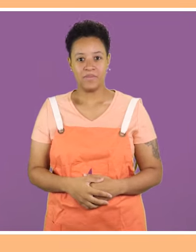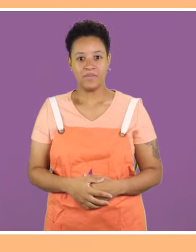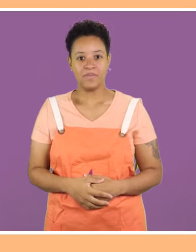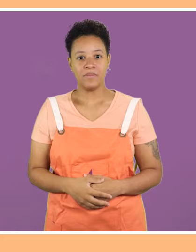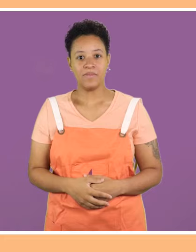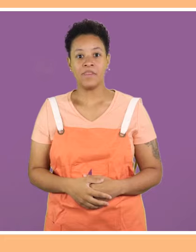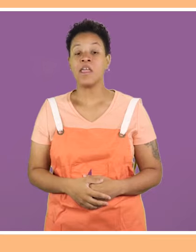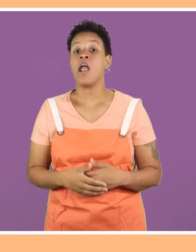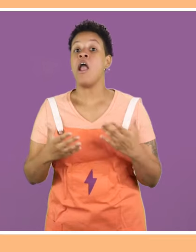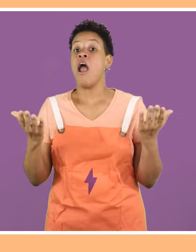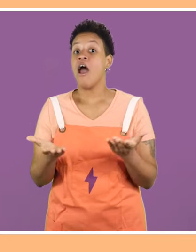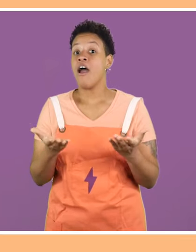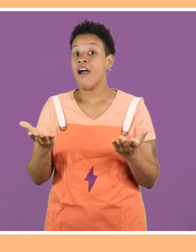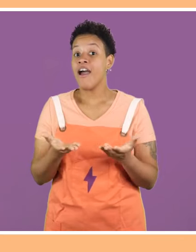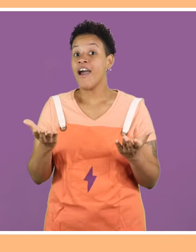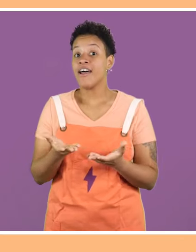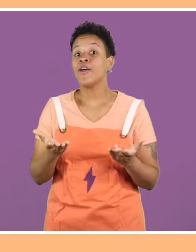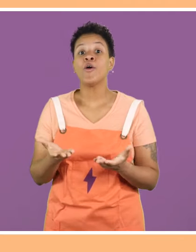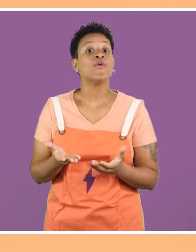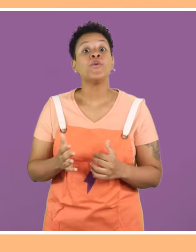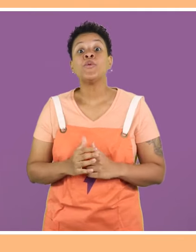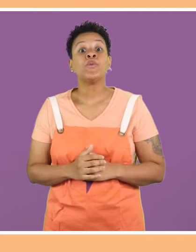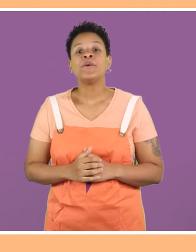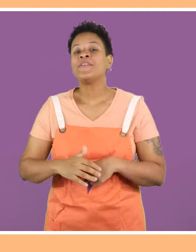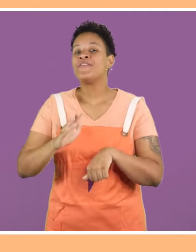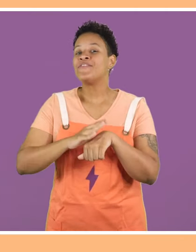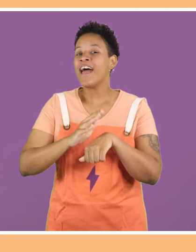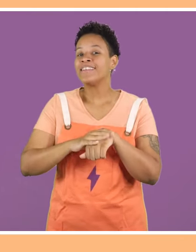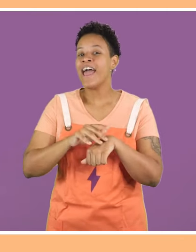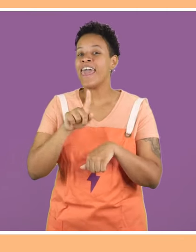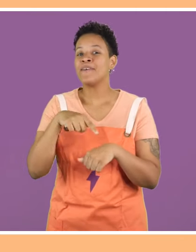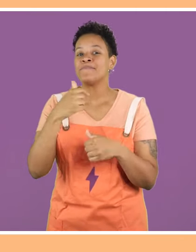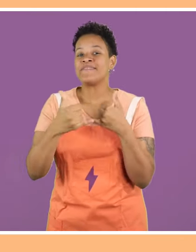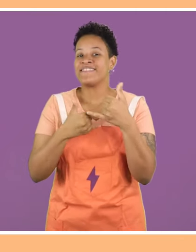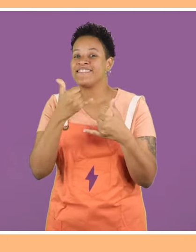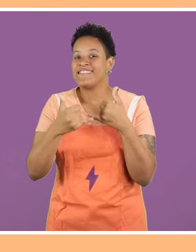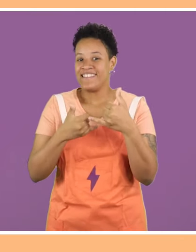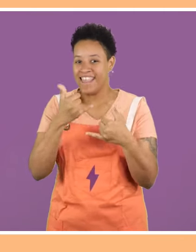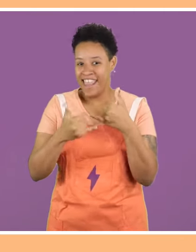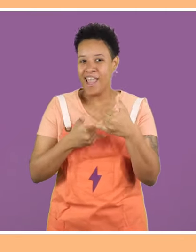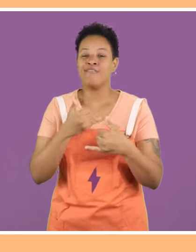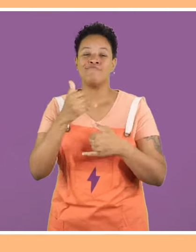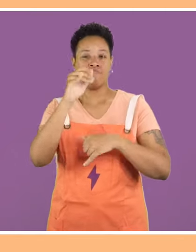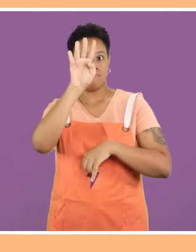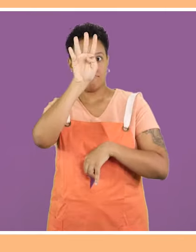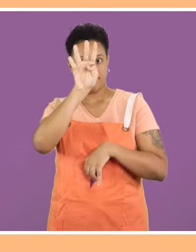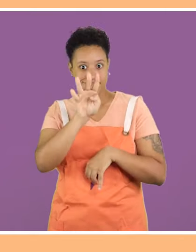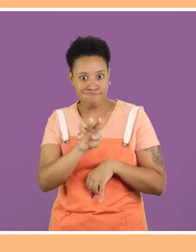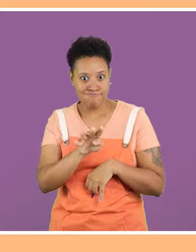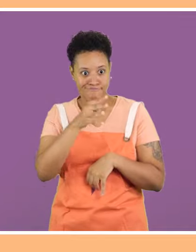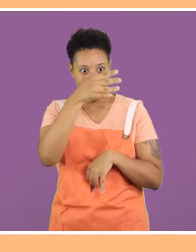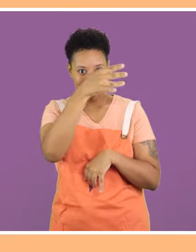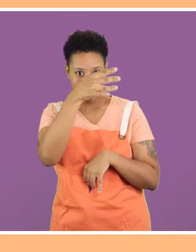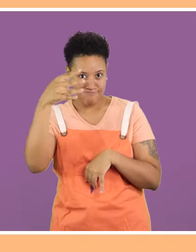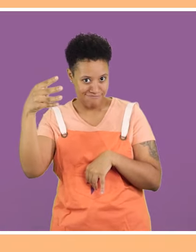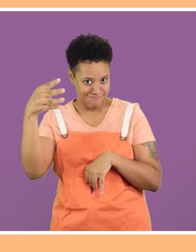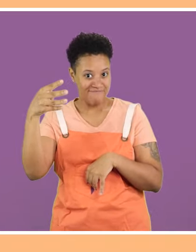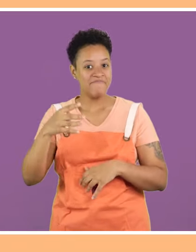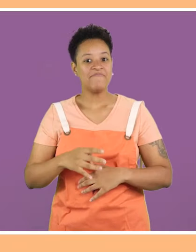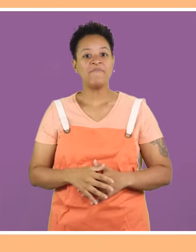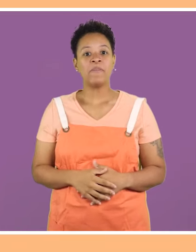Agora, vamos fazer o jogo da velha. Nosso papel forrado já deve ter secado. Ah, tá.